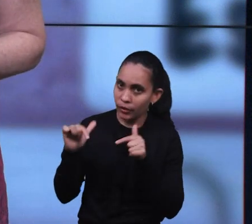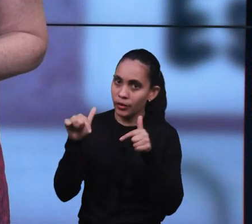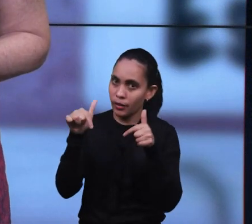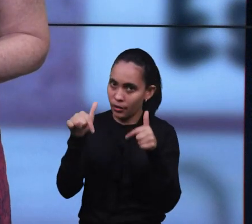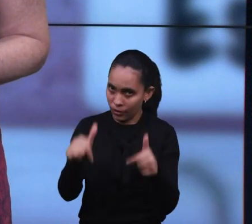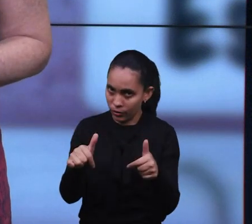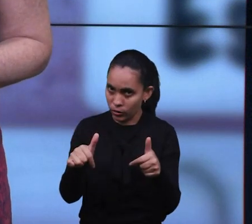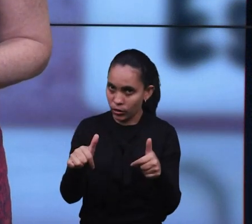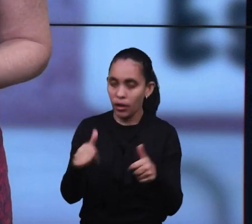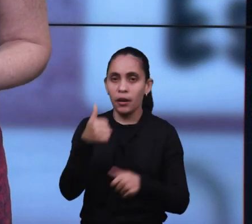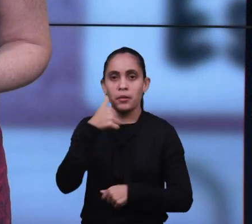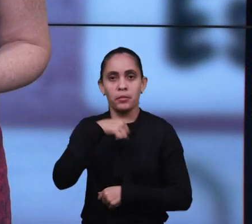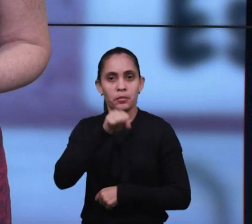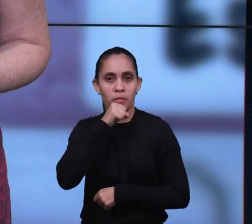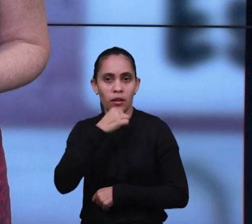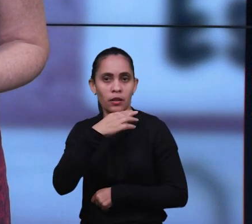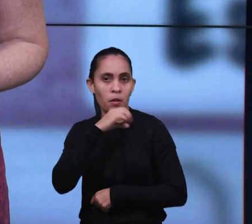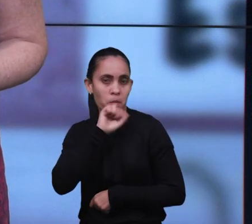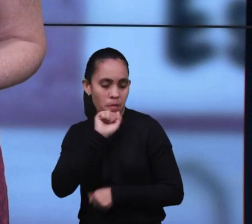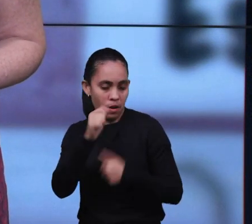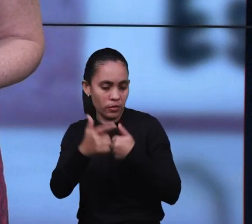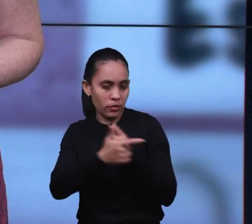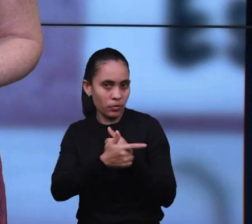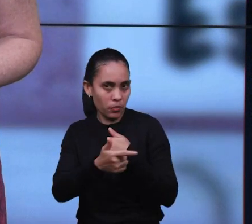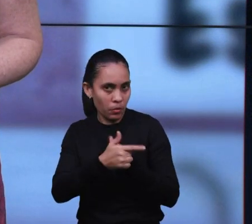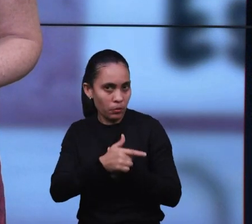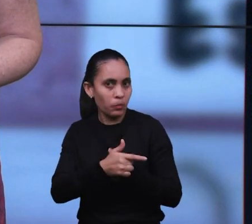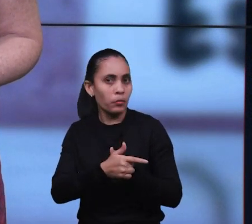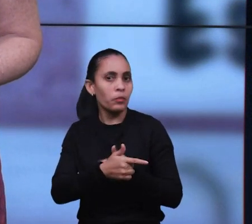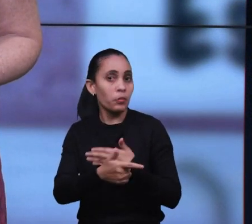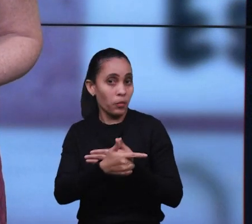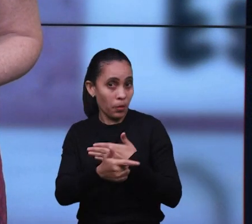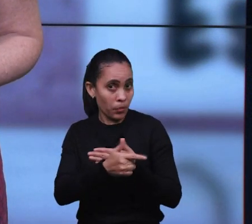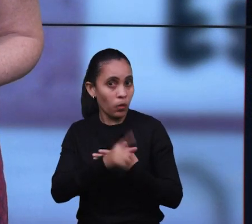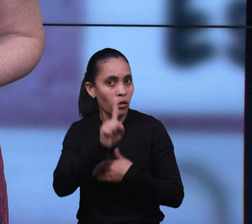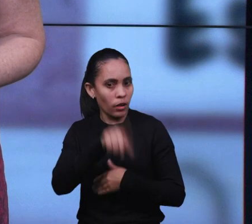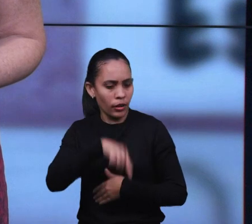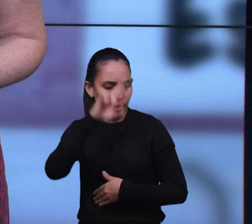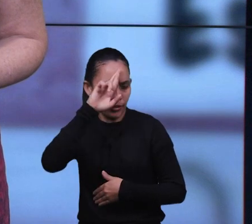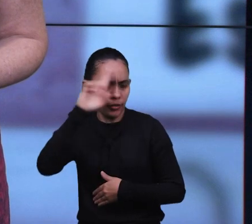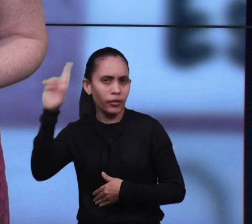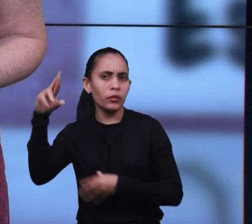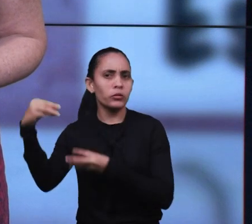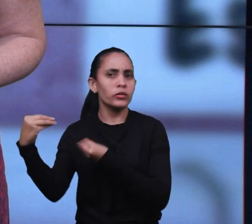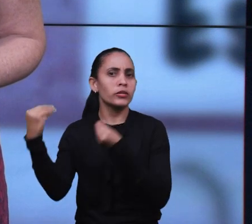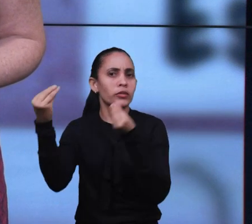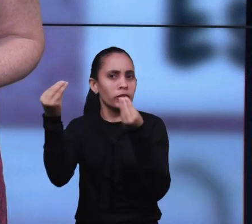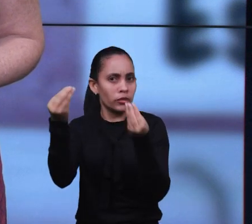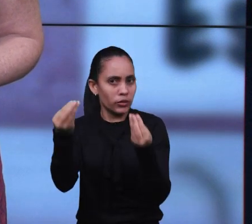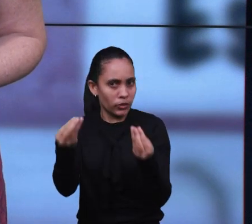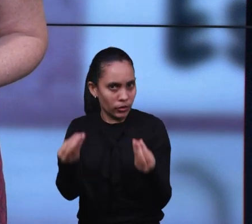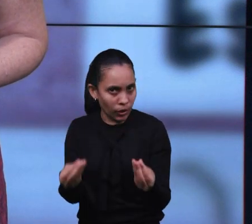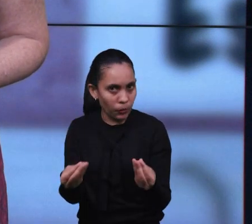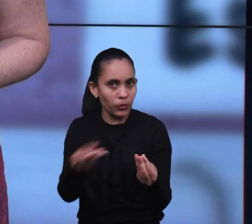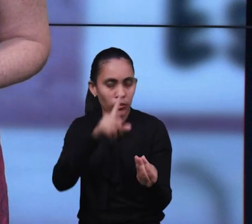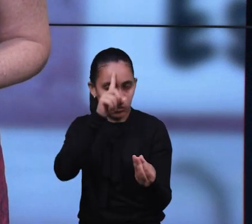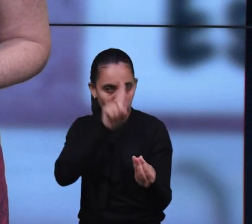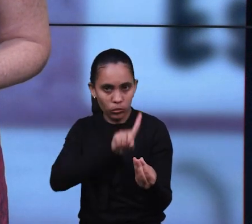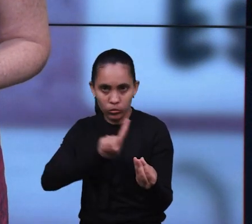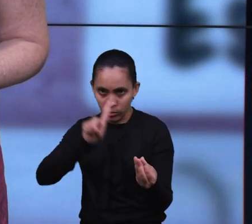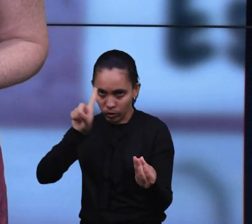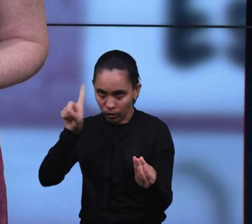homens. A vocação de ser pai, de ser mãe, é uma vocação que Deus nos deu. E